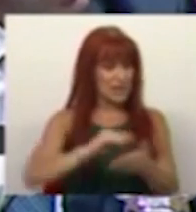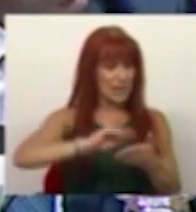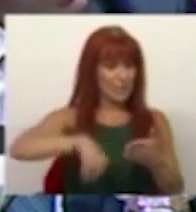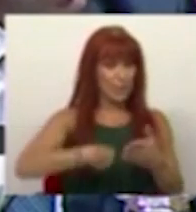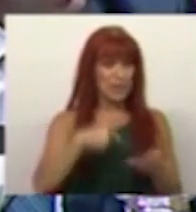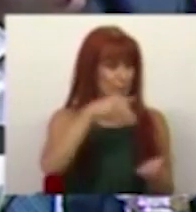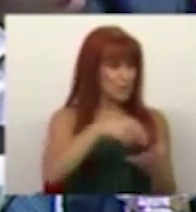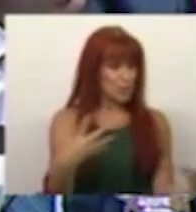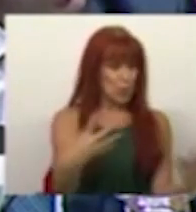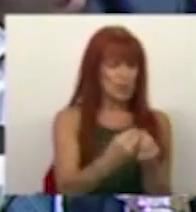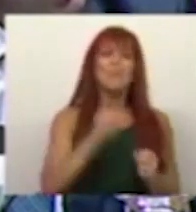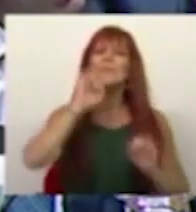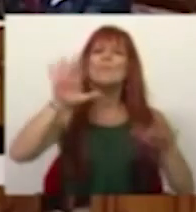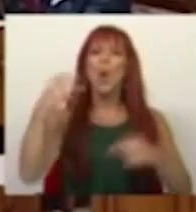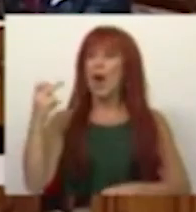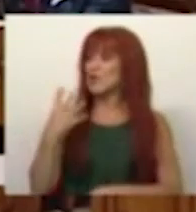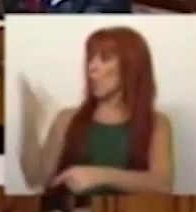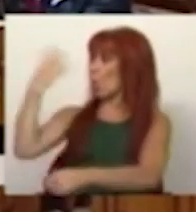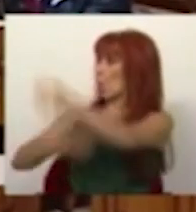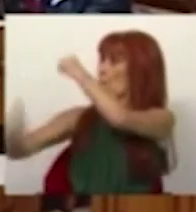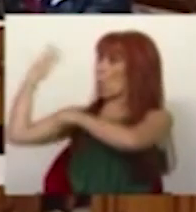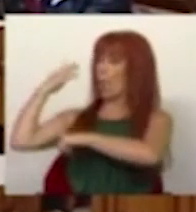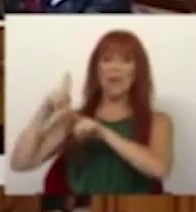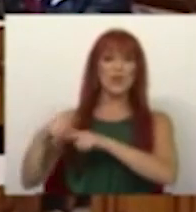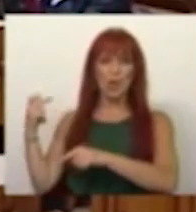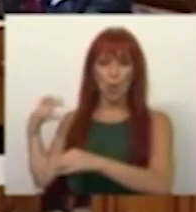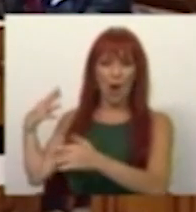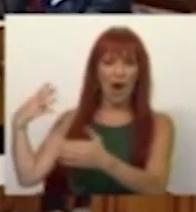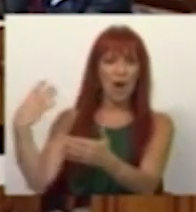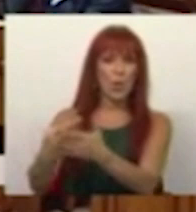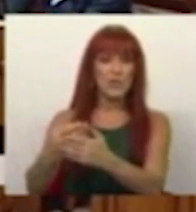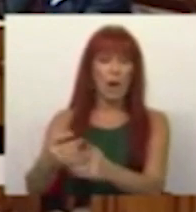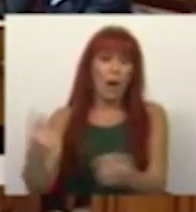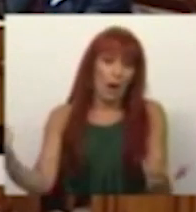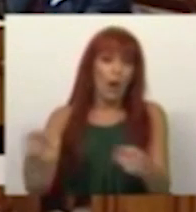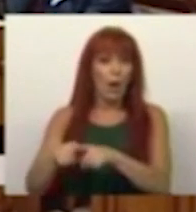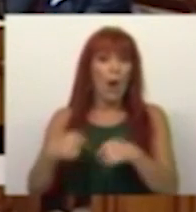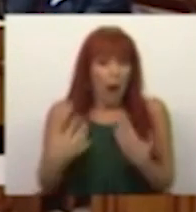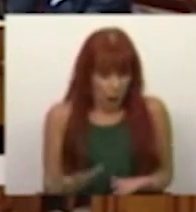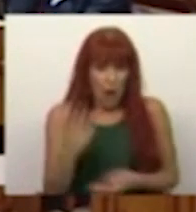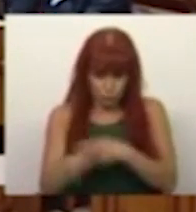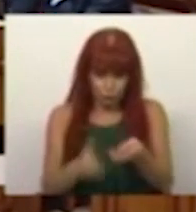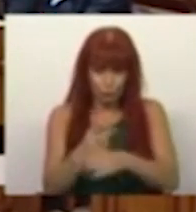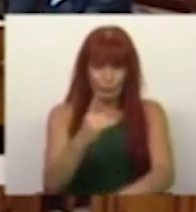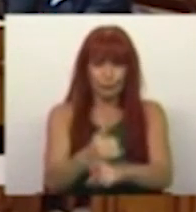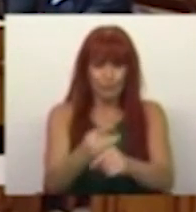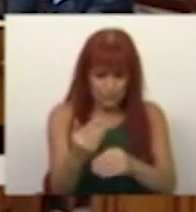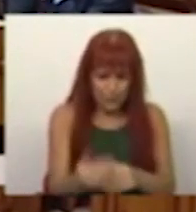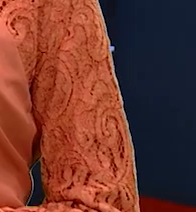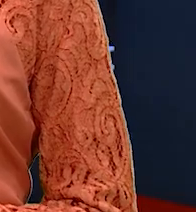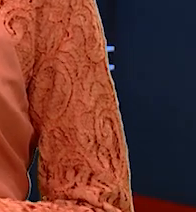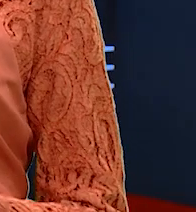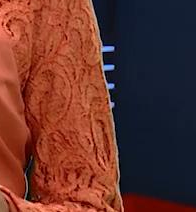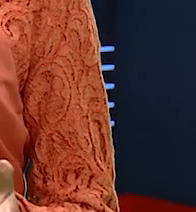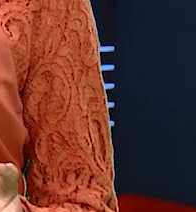posições conjuntas. Isso foi possível há 4 anos. Durante aqueles 4 anos, será por maioria de razão possível agora, nestes novos